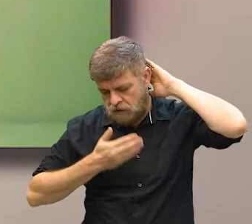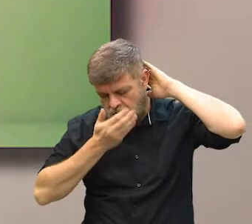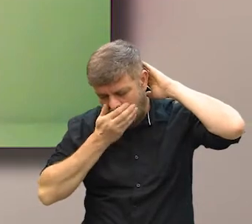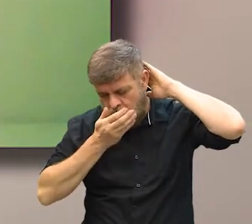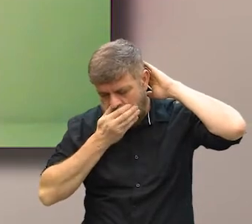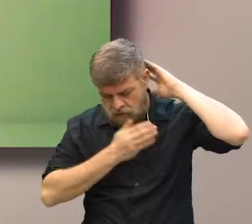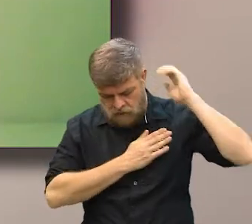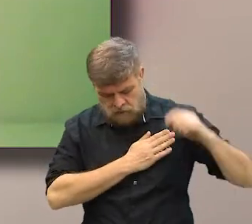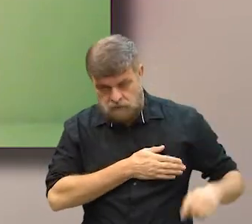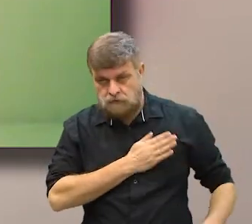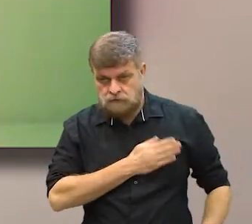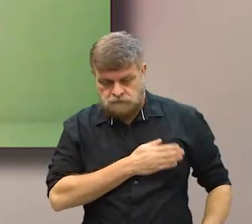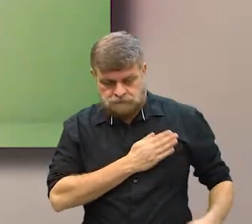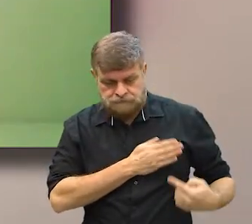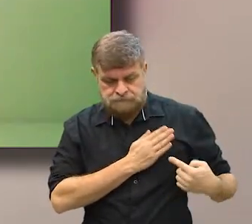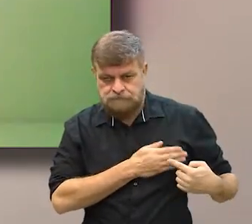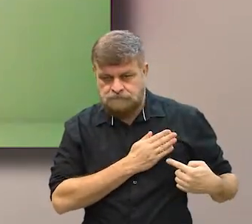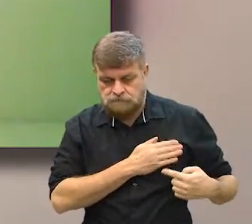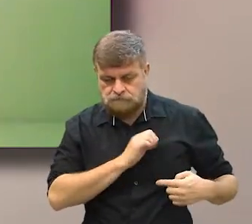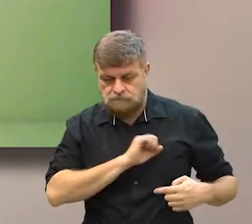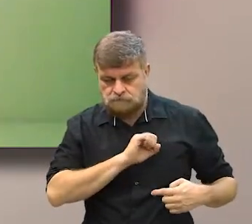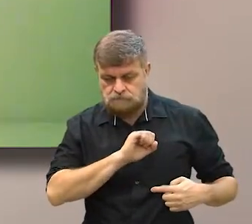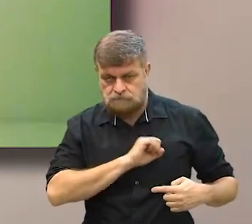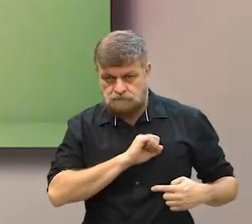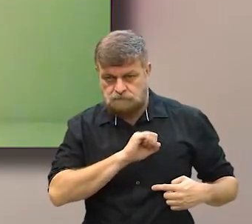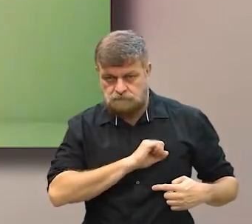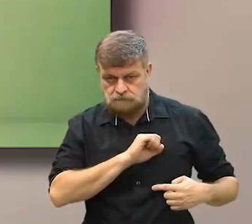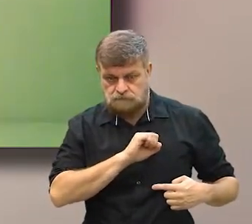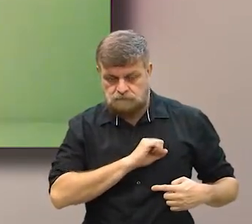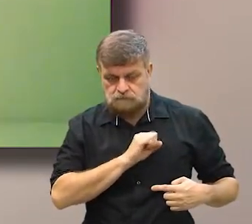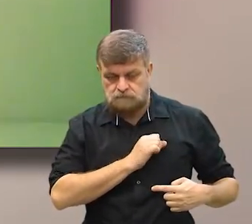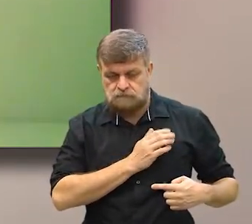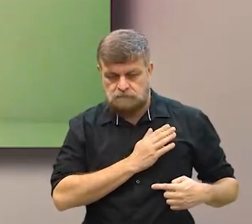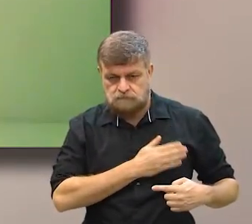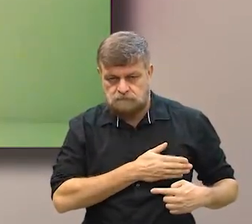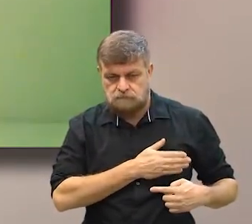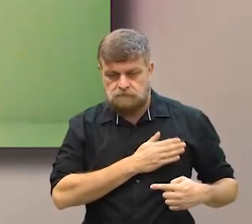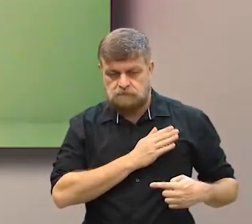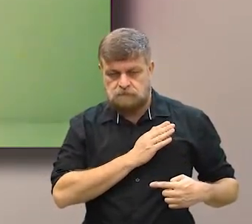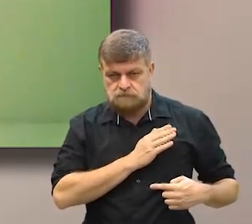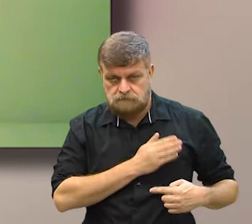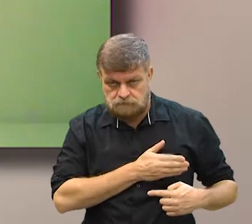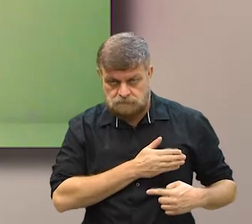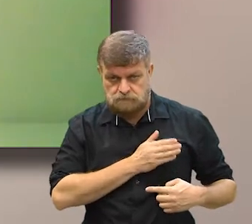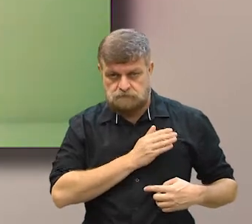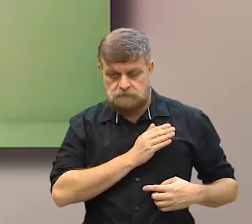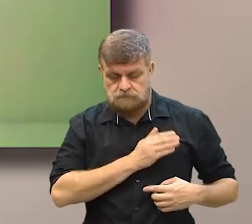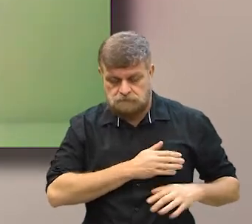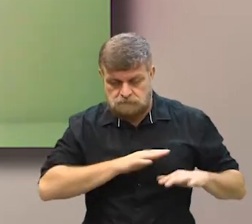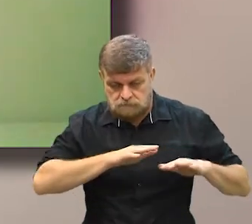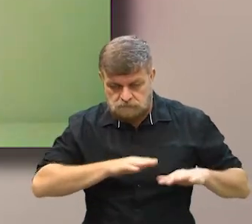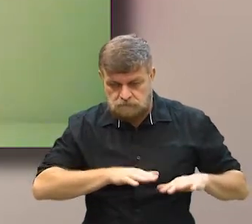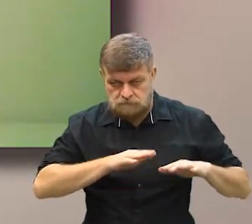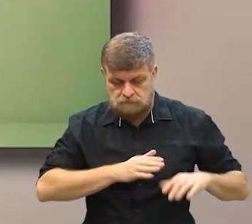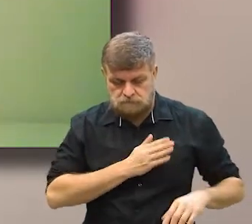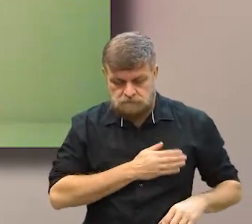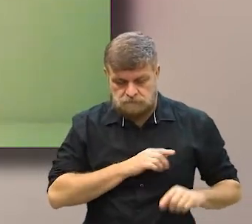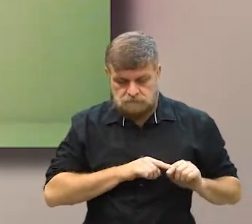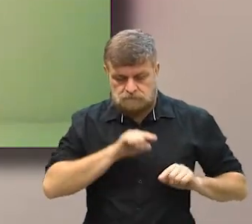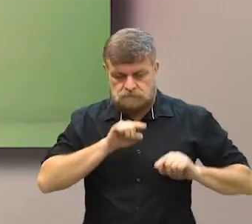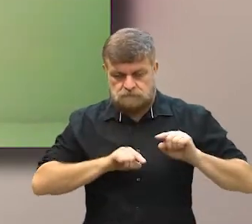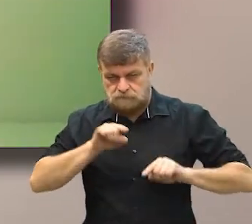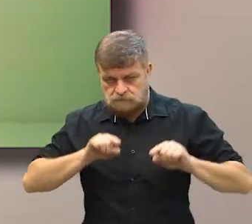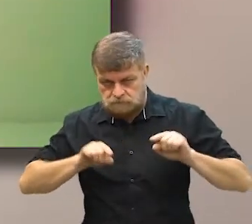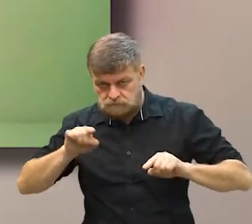Até o próprio coração, que não pode parar de bater, ele dá uma descansada também. É possível que haja um pouco de arritmias